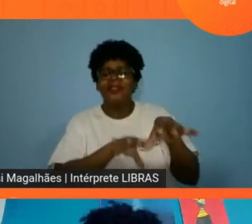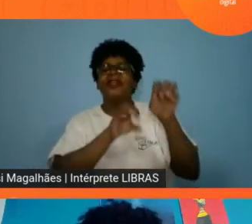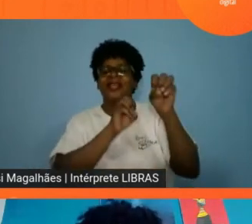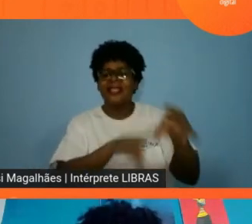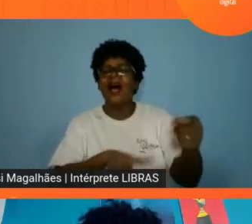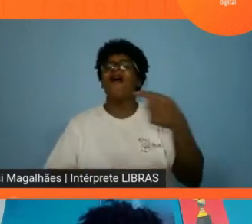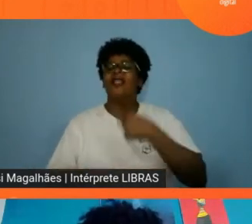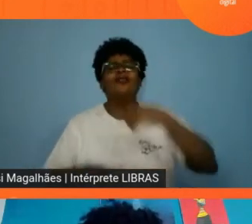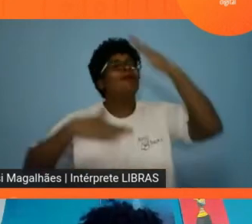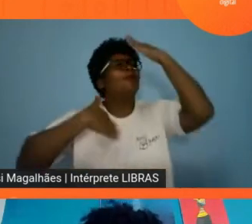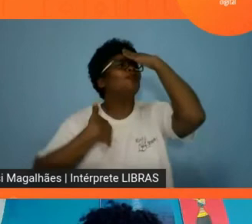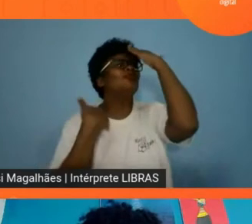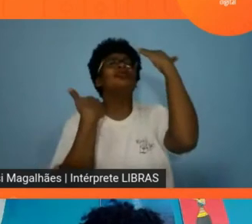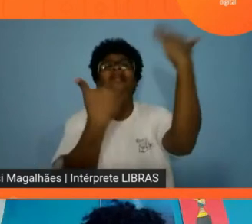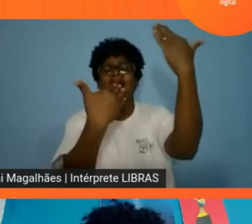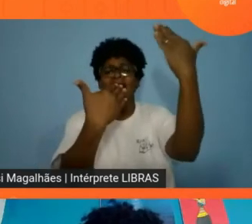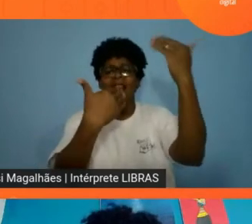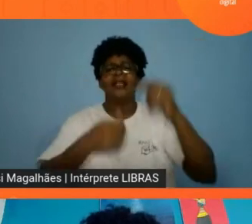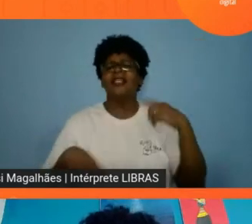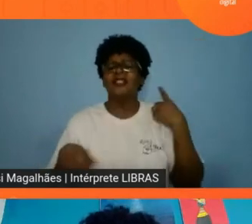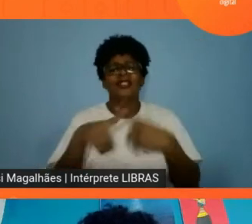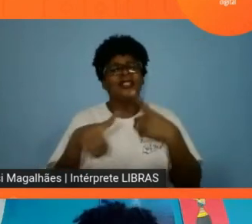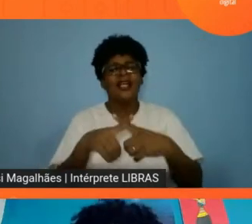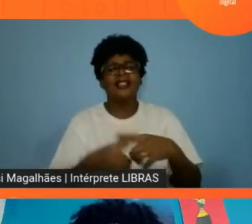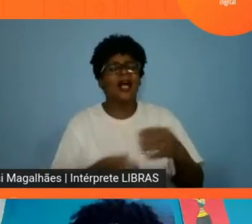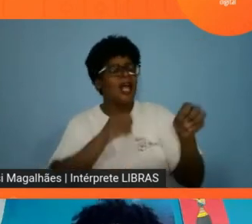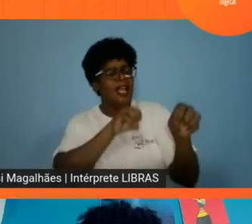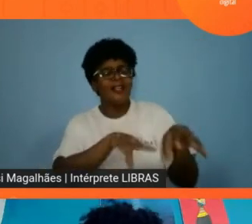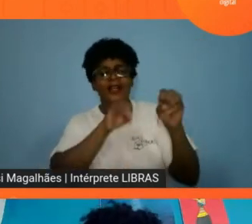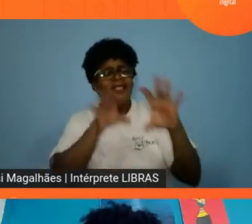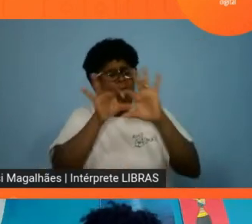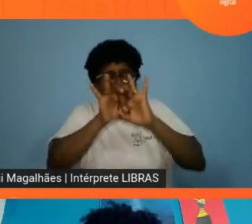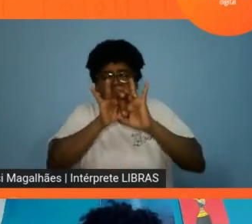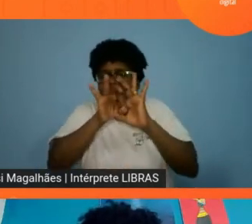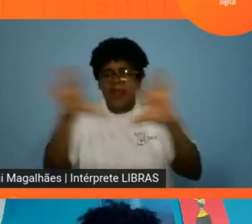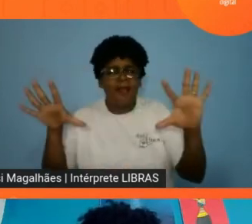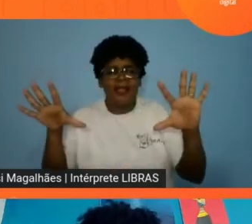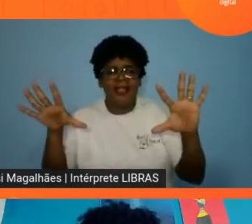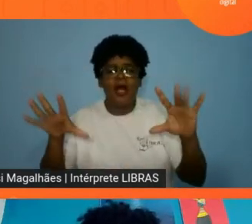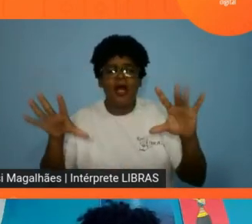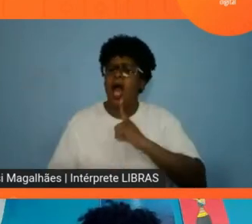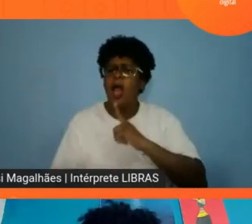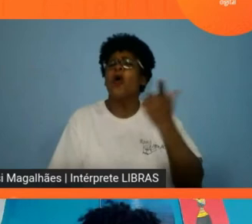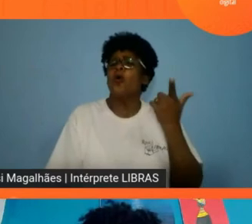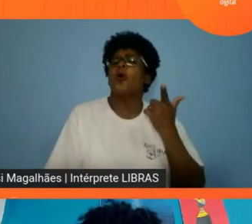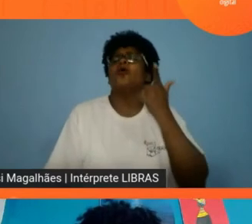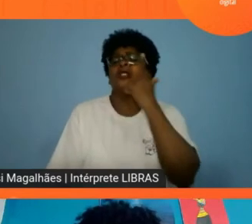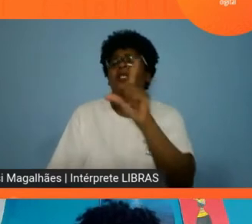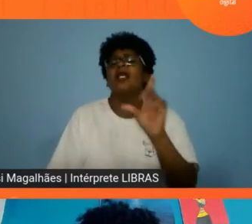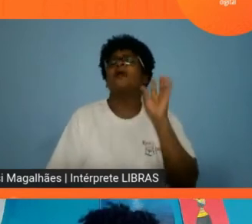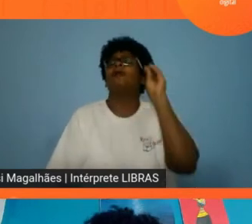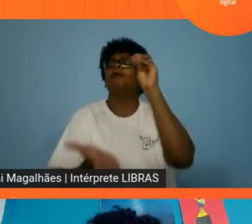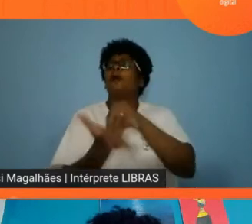muito grata por eu ter tido essa educação libertadora, aonde eu consigo colocar o meu